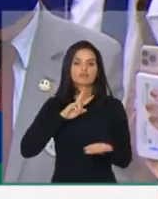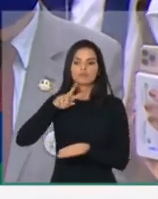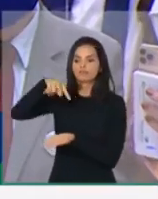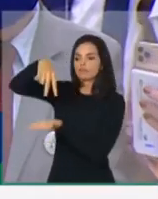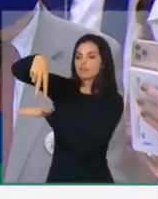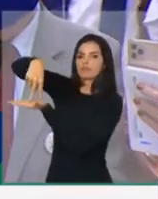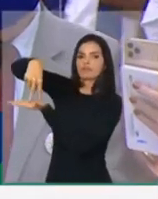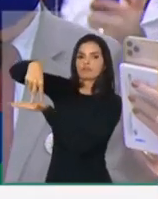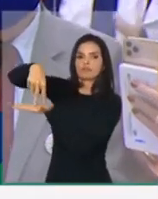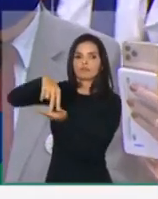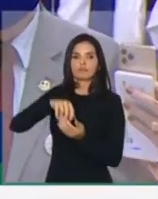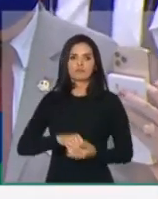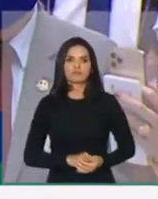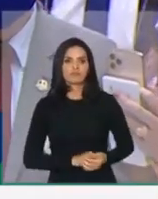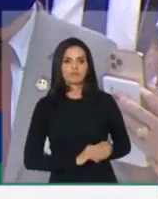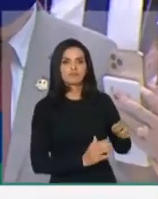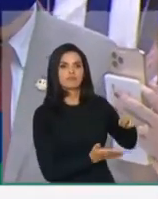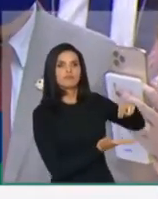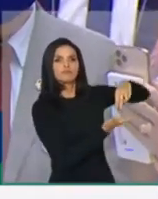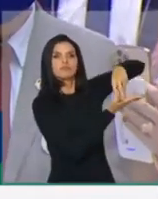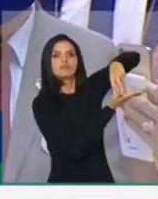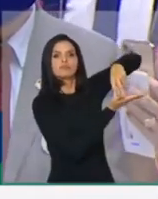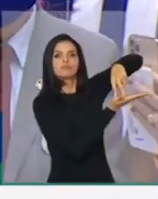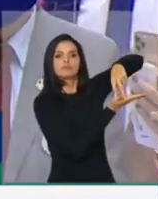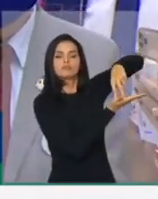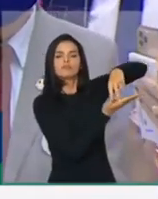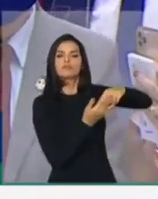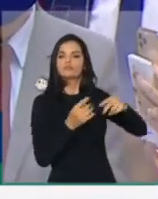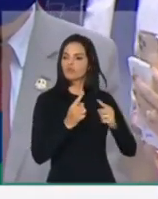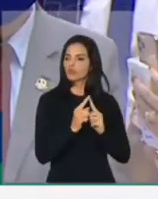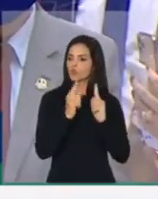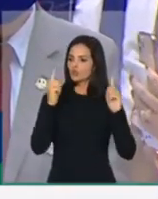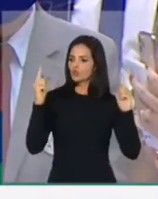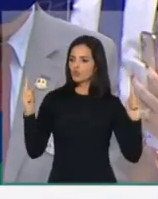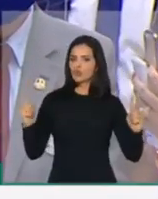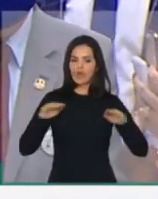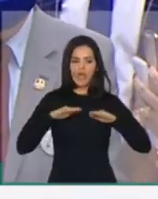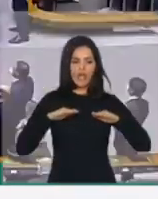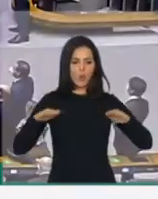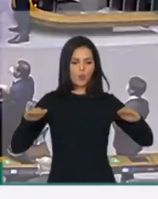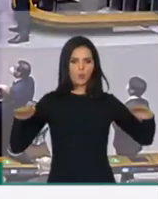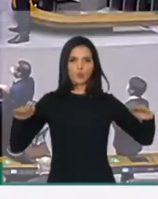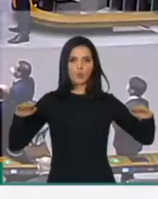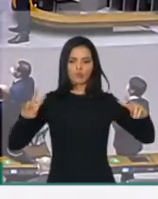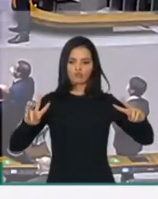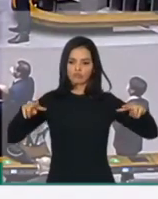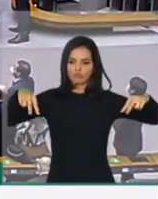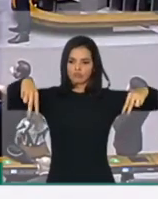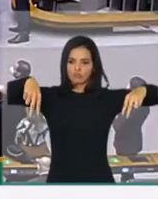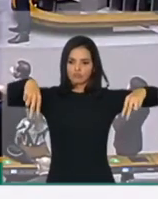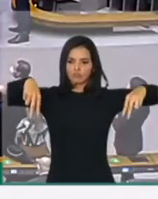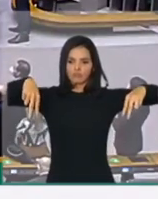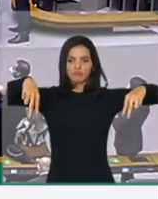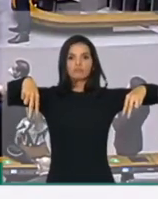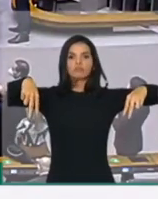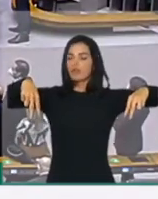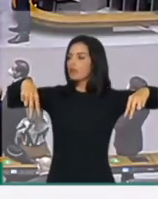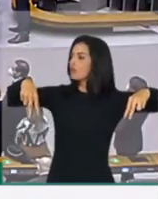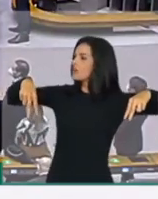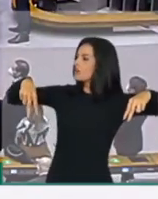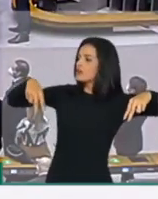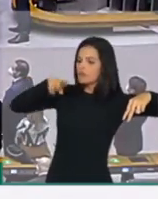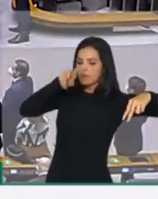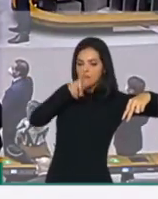e outra à direita. Ambas as tribunas estão à mesma altura e devem ser vistas com o mesmo distanciamento